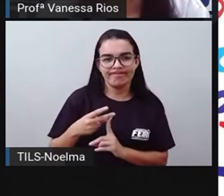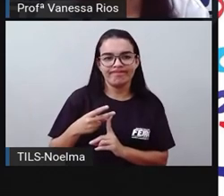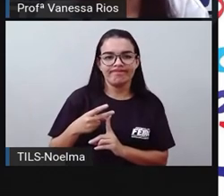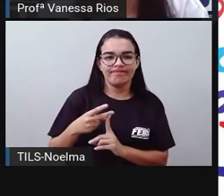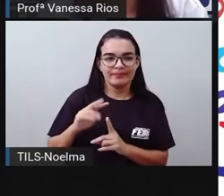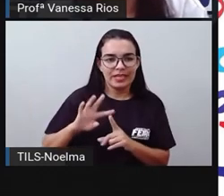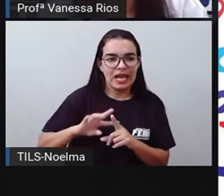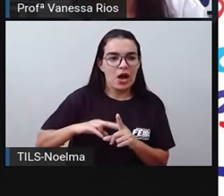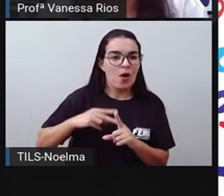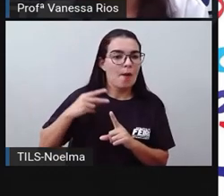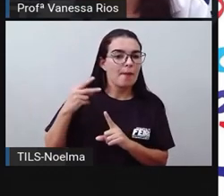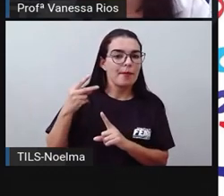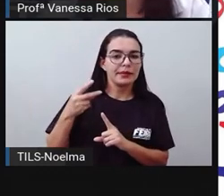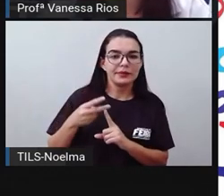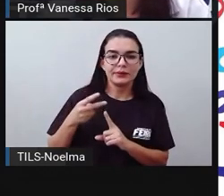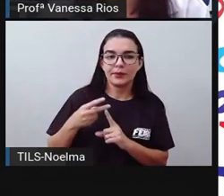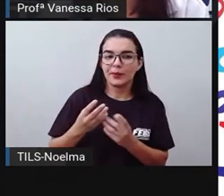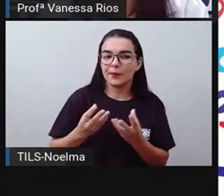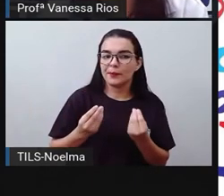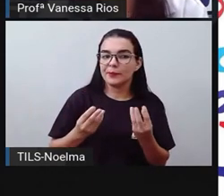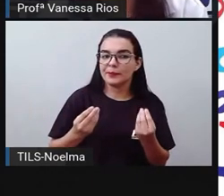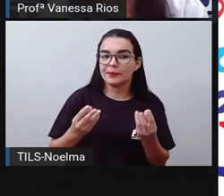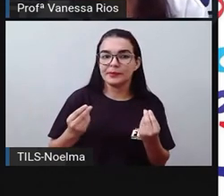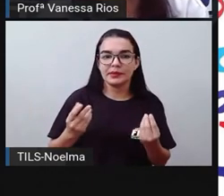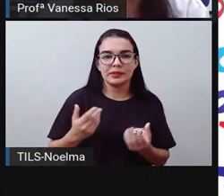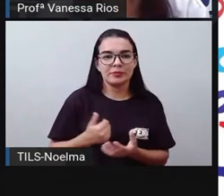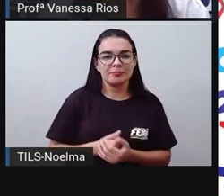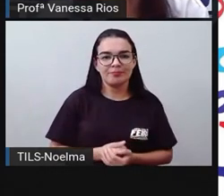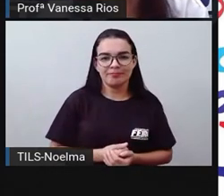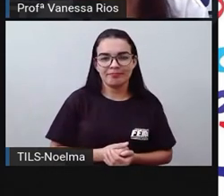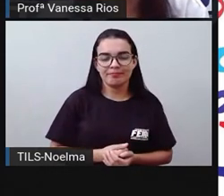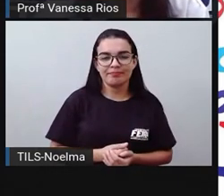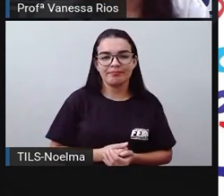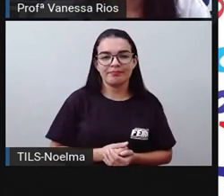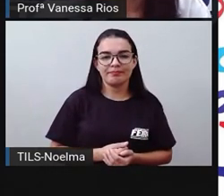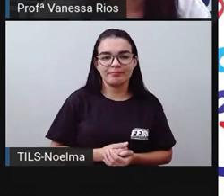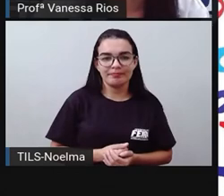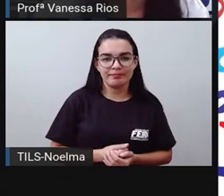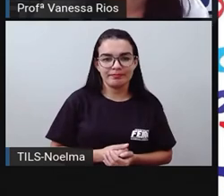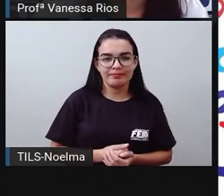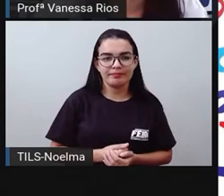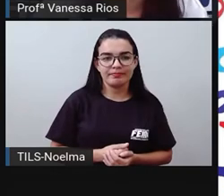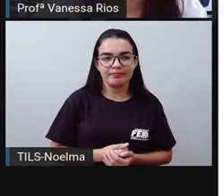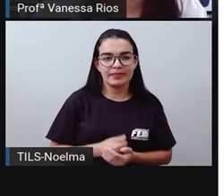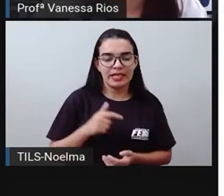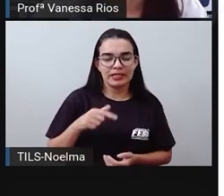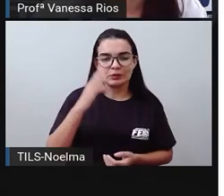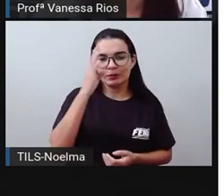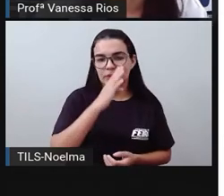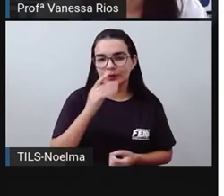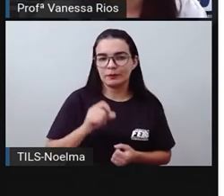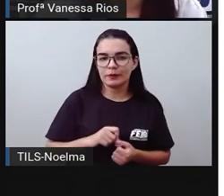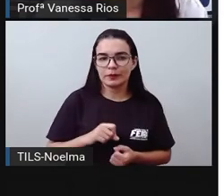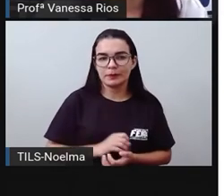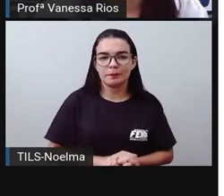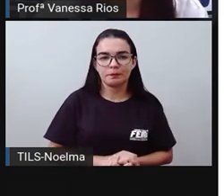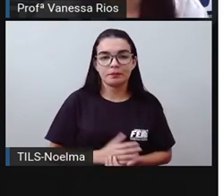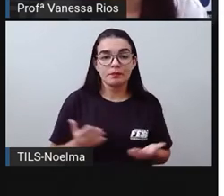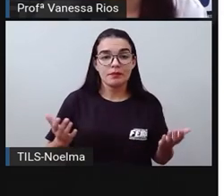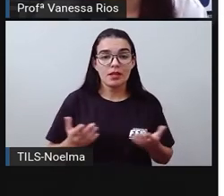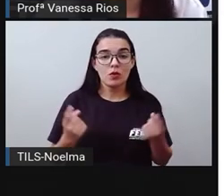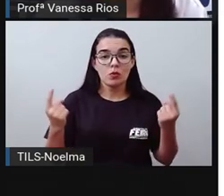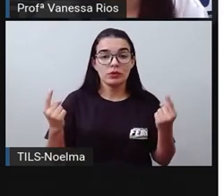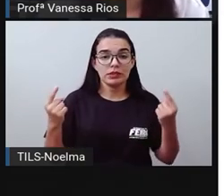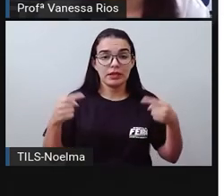um aumento em relação aos milhões de toneladas de lixo produzidos no nosso país. E a Pro